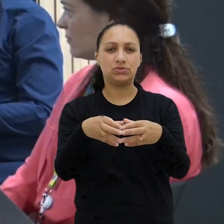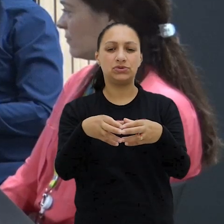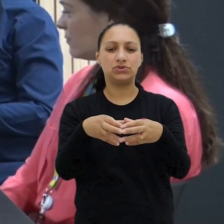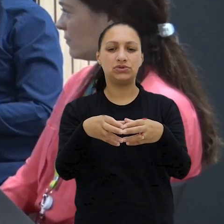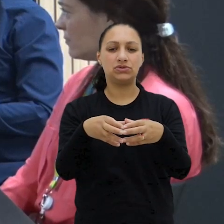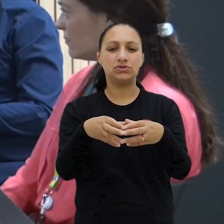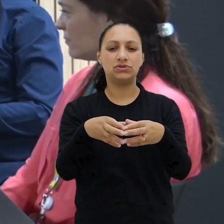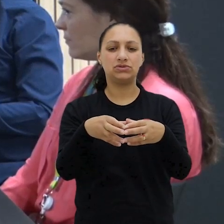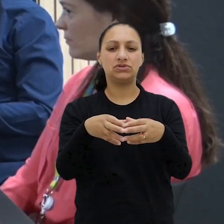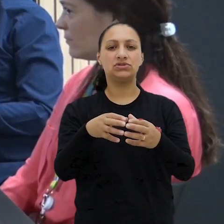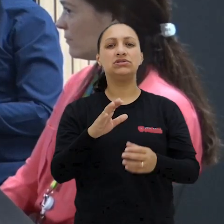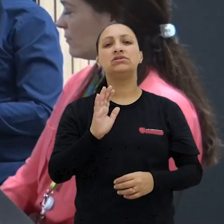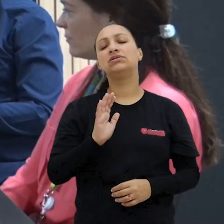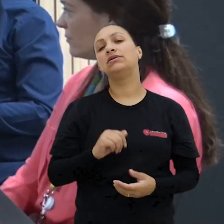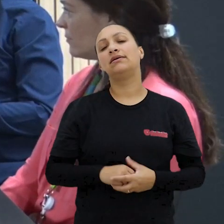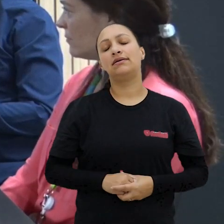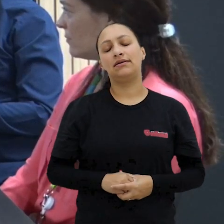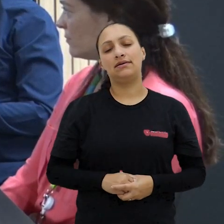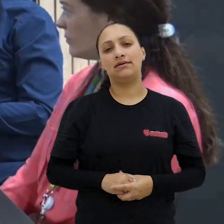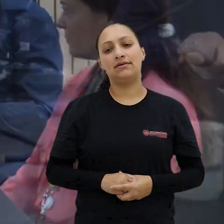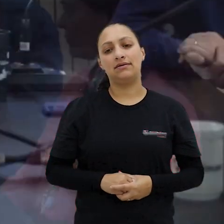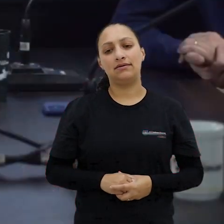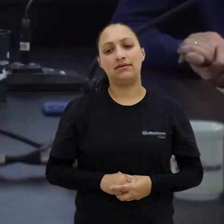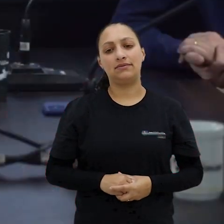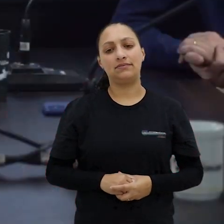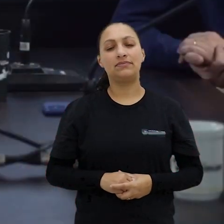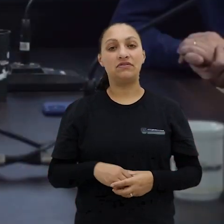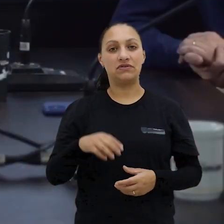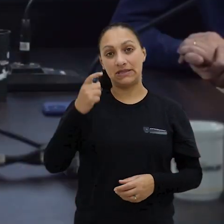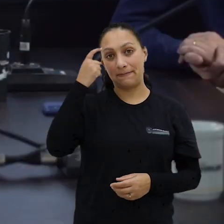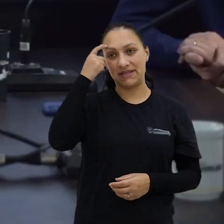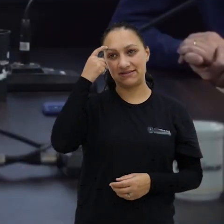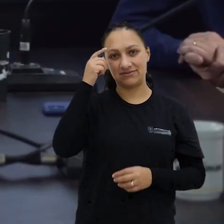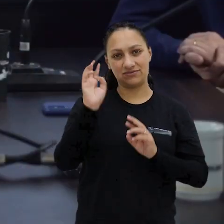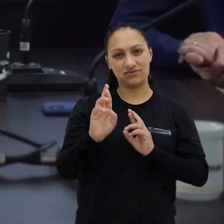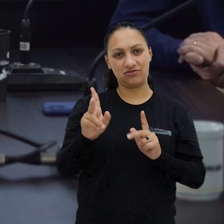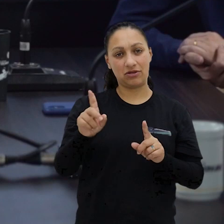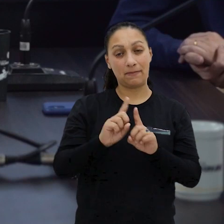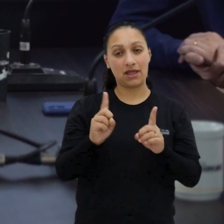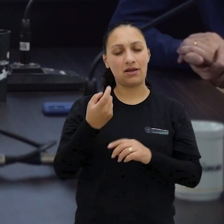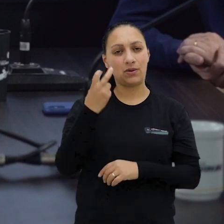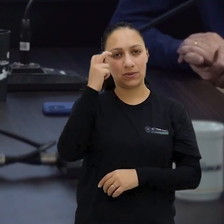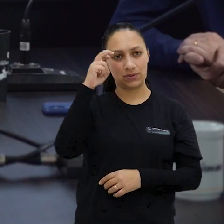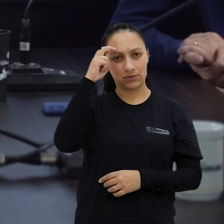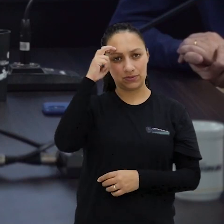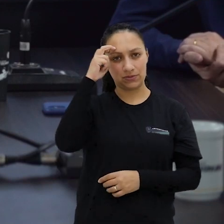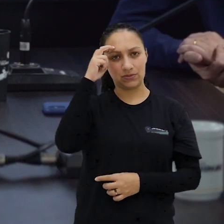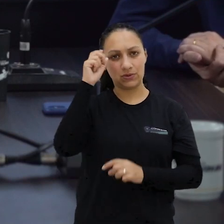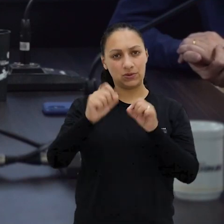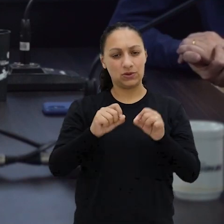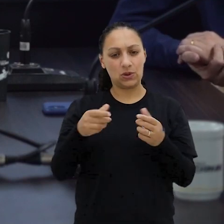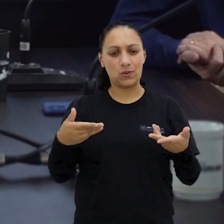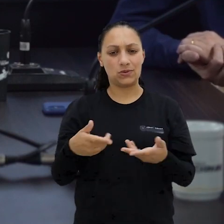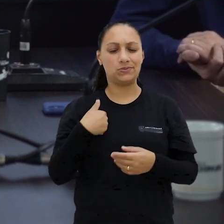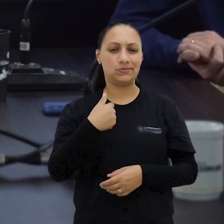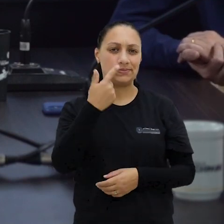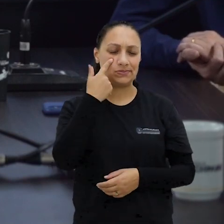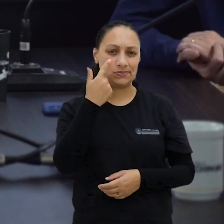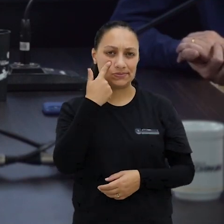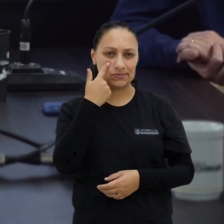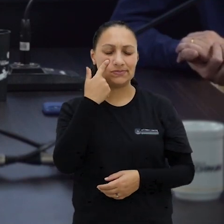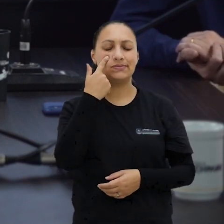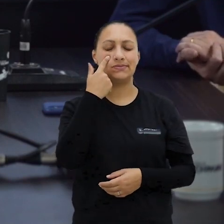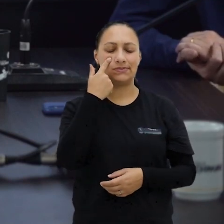tamanho dele, você naturalmente está pensando diferente, né? E a cultura, ela é algo que hoje a gente vê muito,